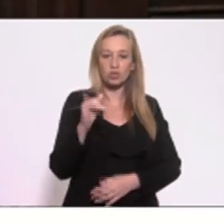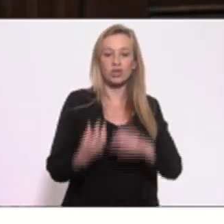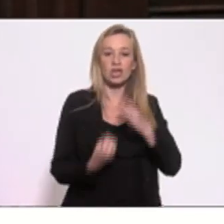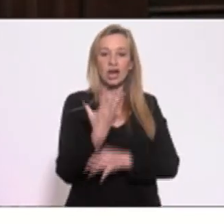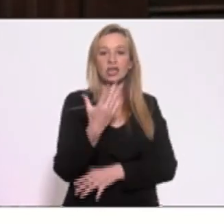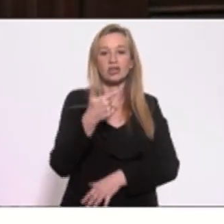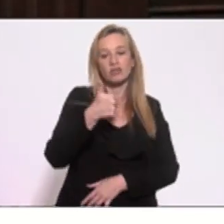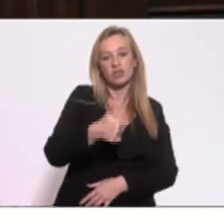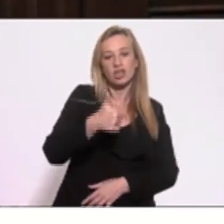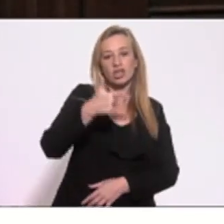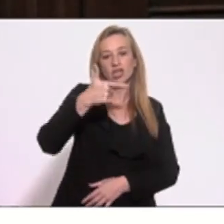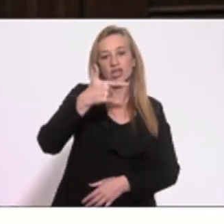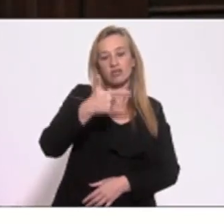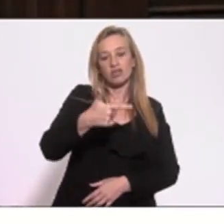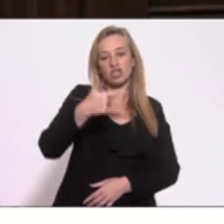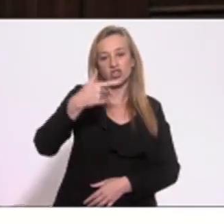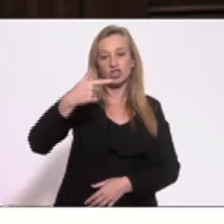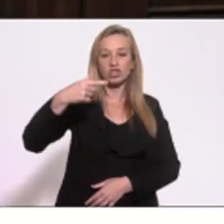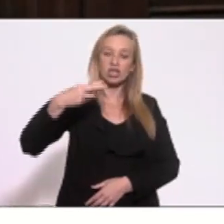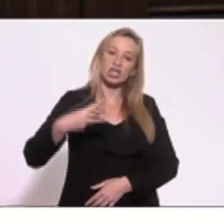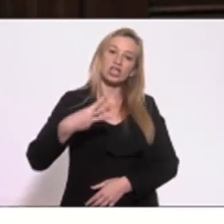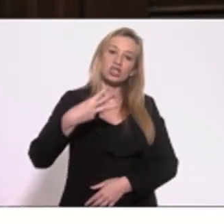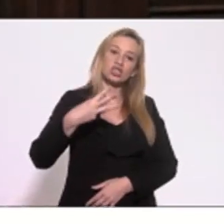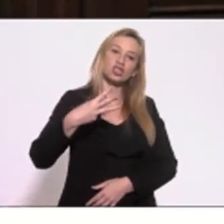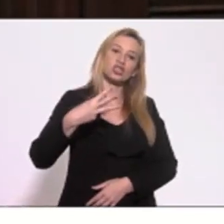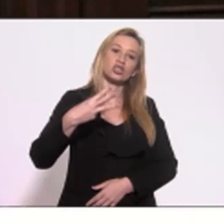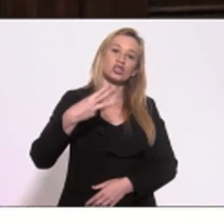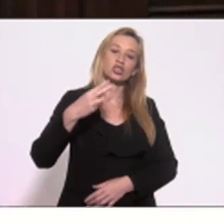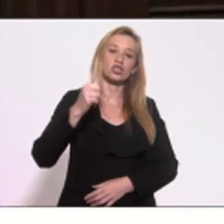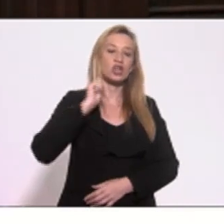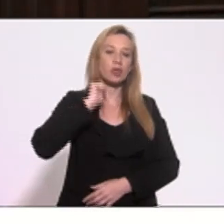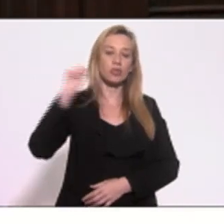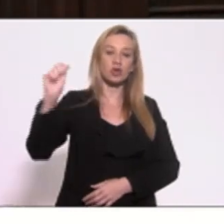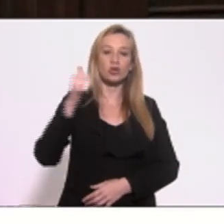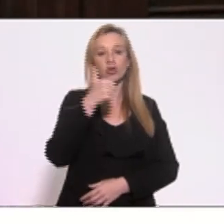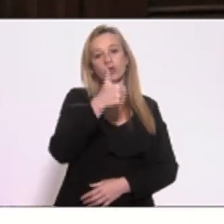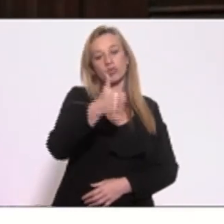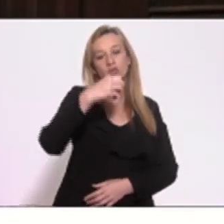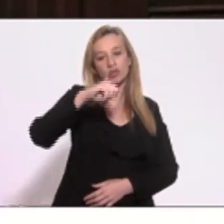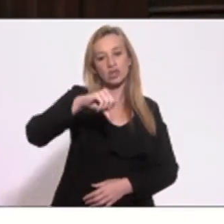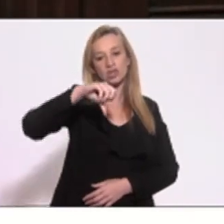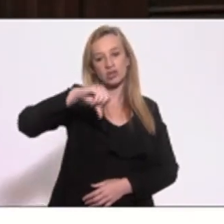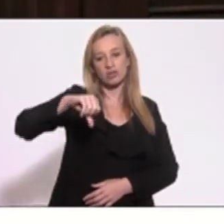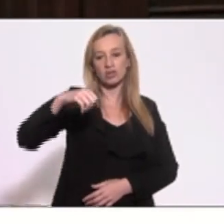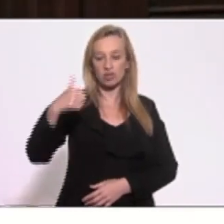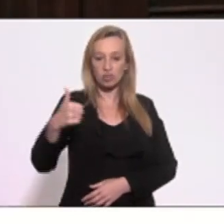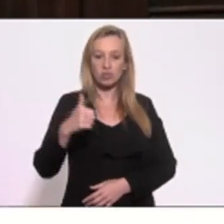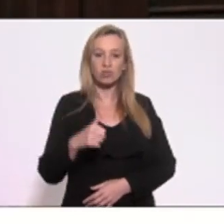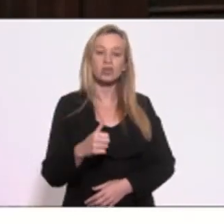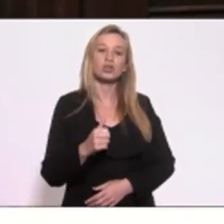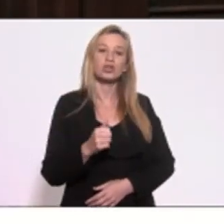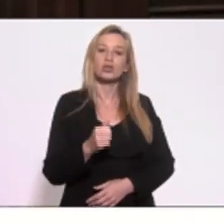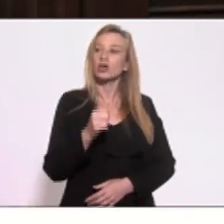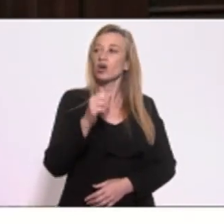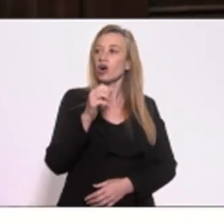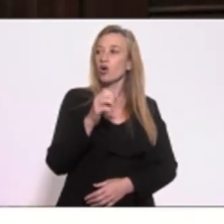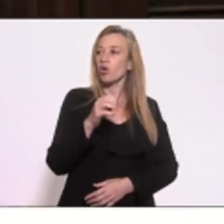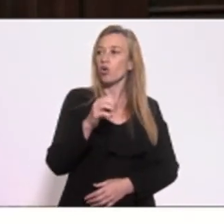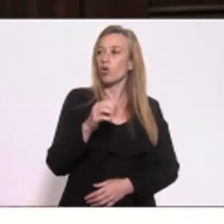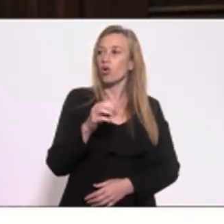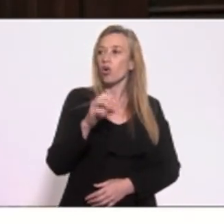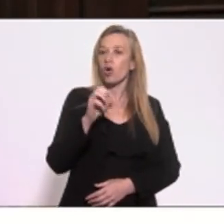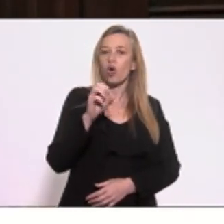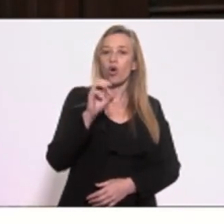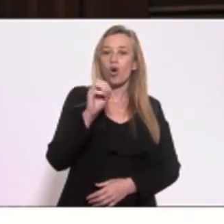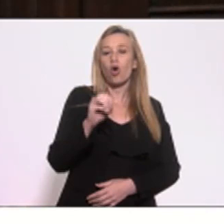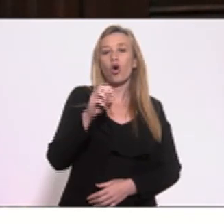abril de 1971 pela Iala Orixá, Ianintinha de Oxum, que tem